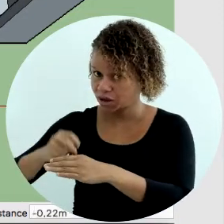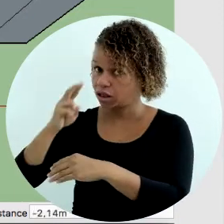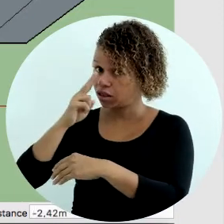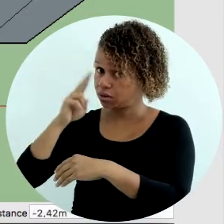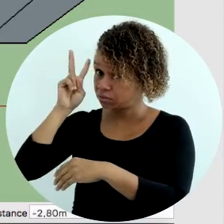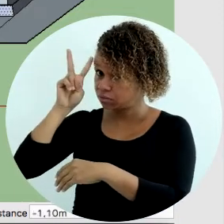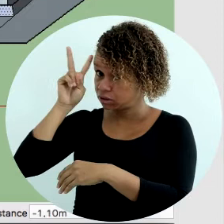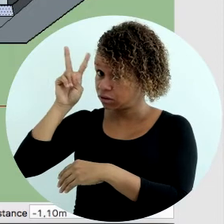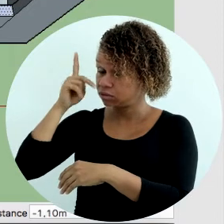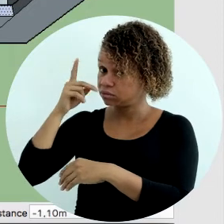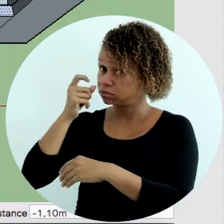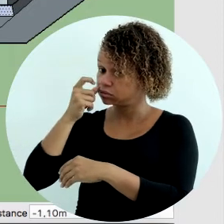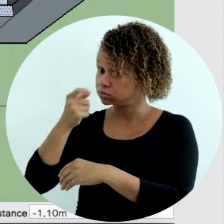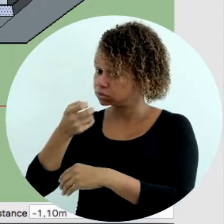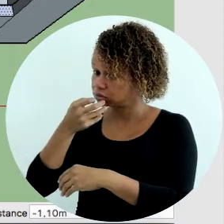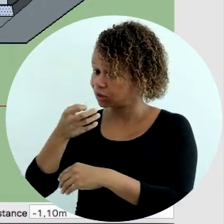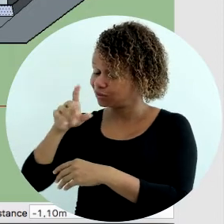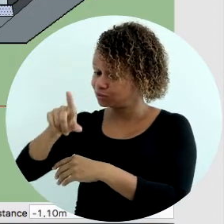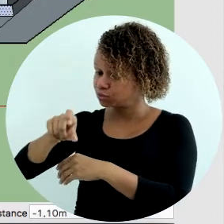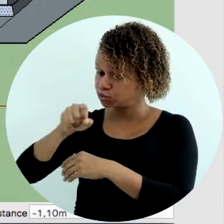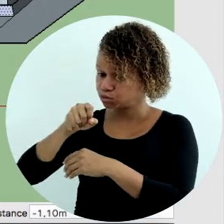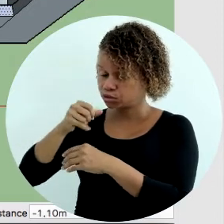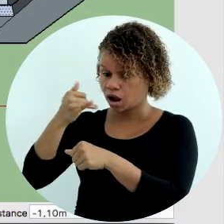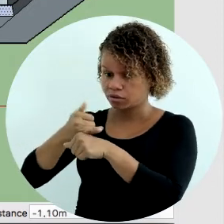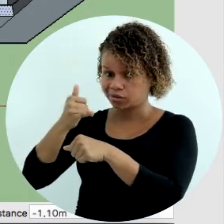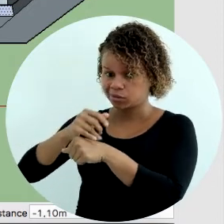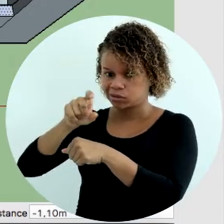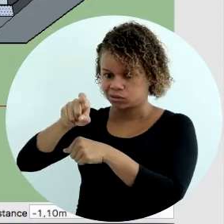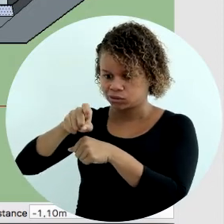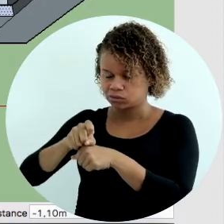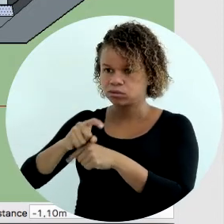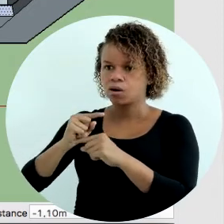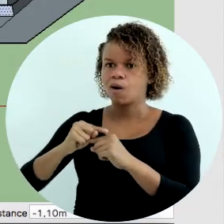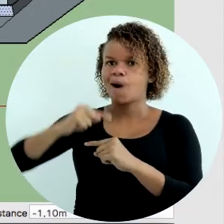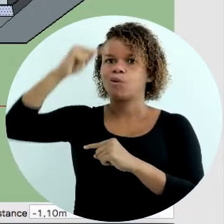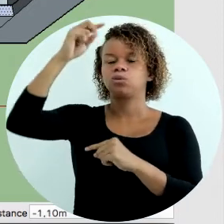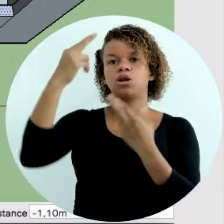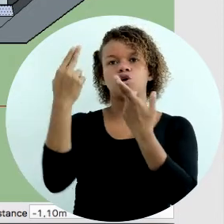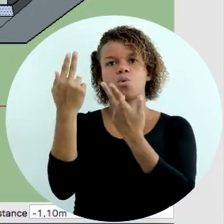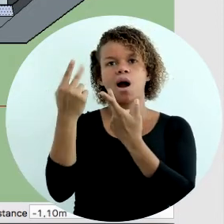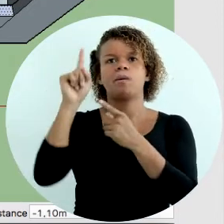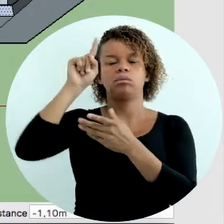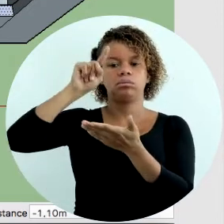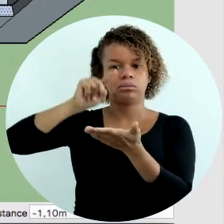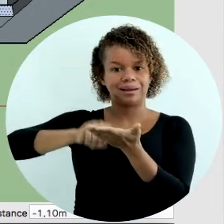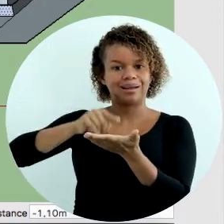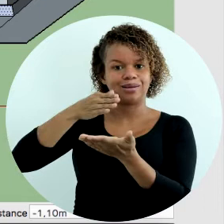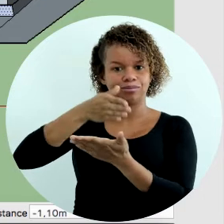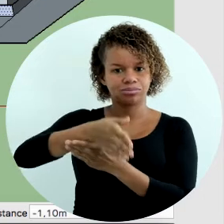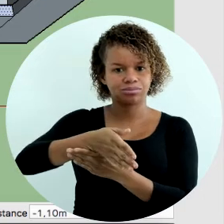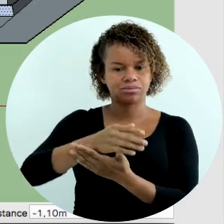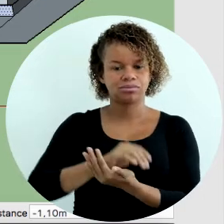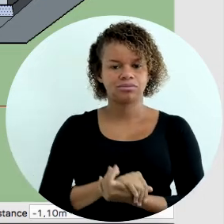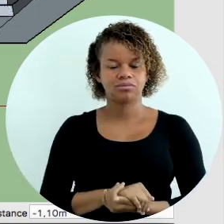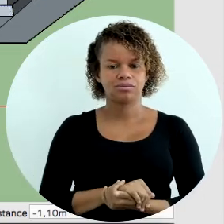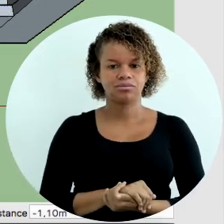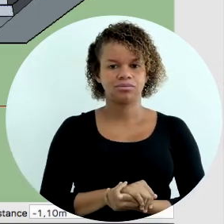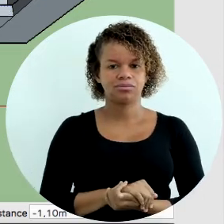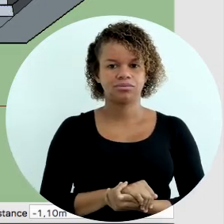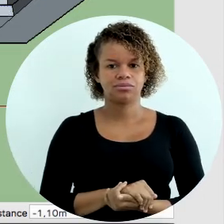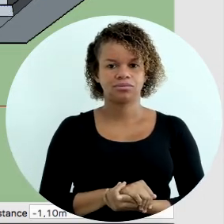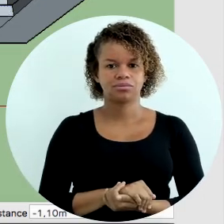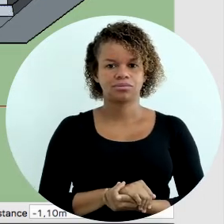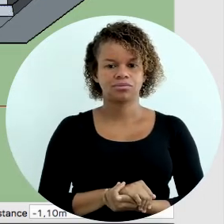cozinha, lembrando dessa dica de puxar a ferramenta para outra altura igual, clicando.